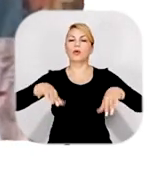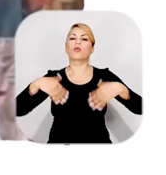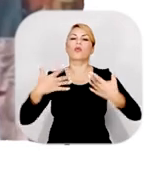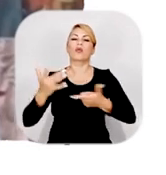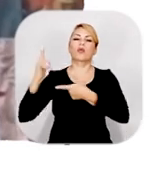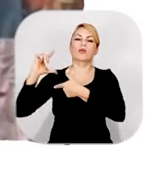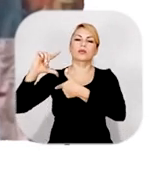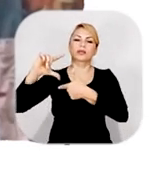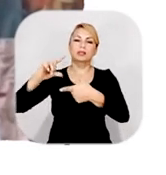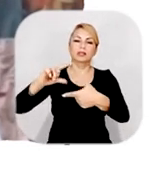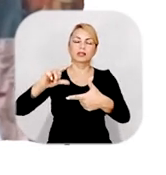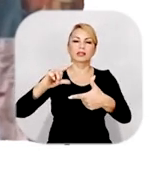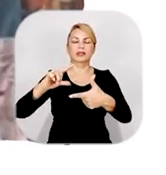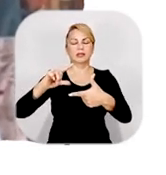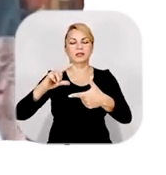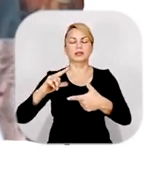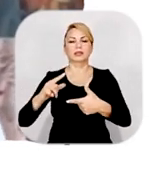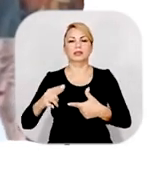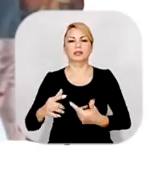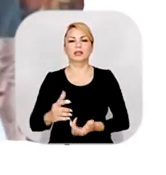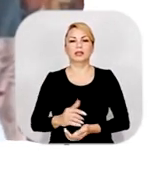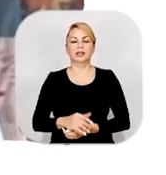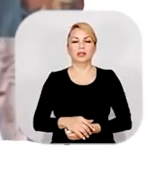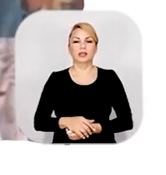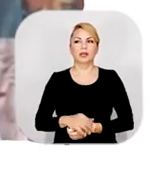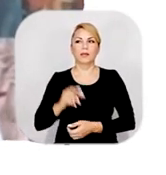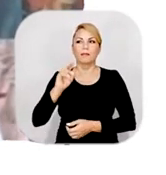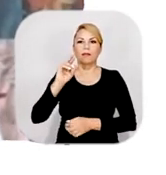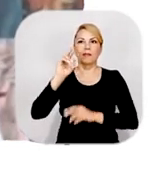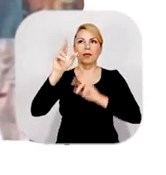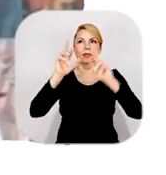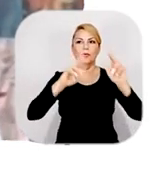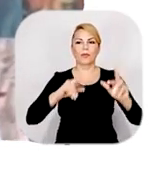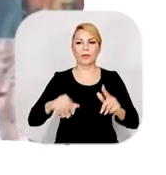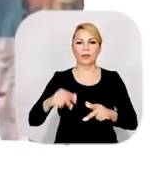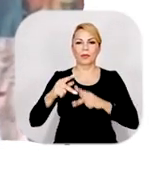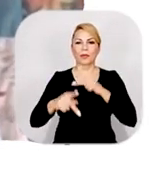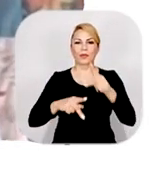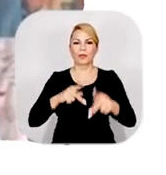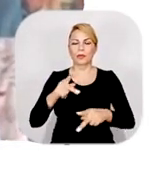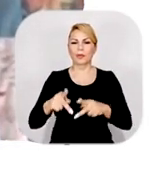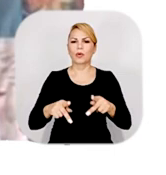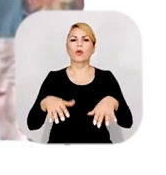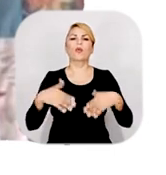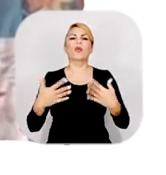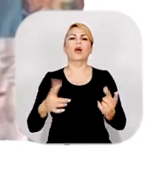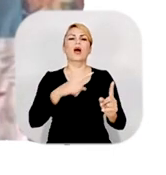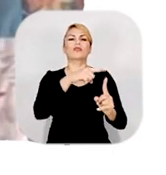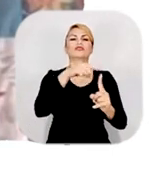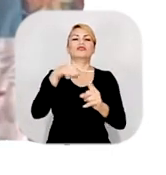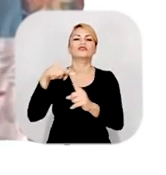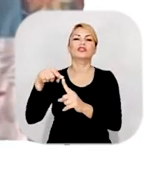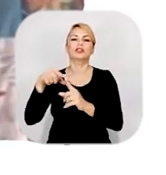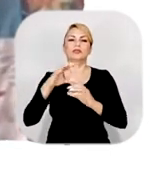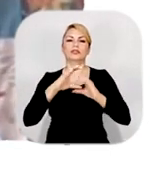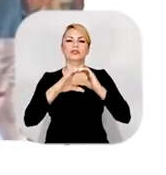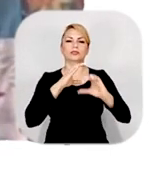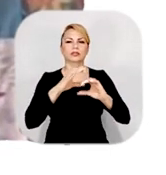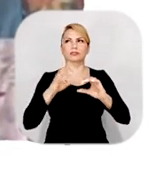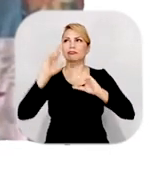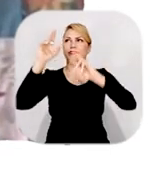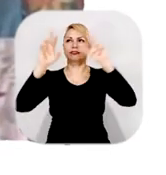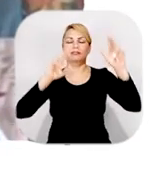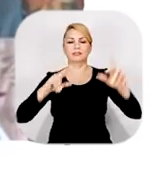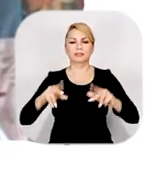tradições, mas entre os diferentes povos, os estilos, as músicas são muito diferentes,